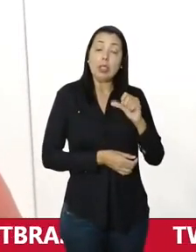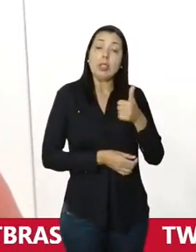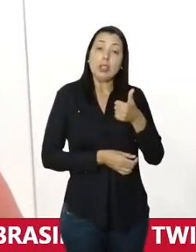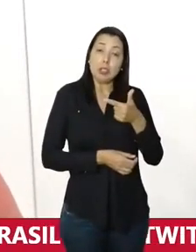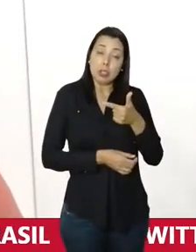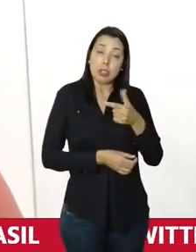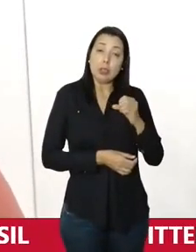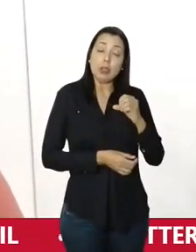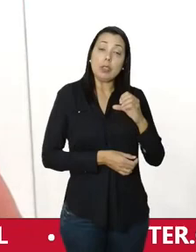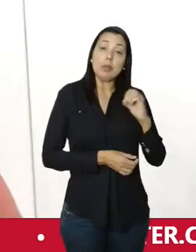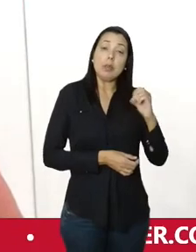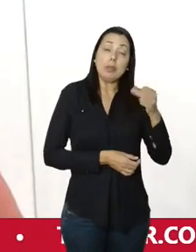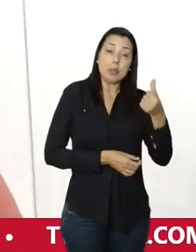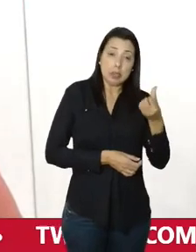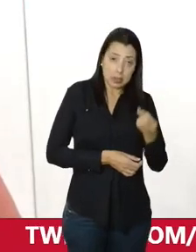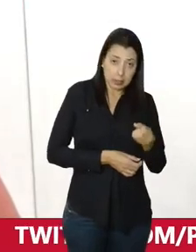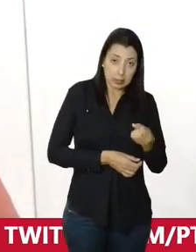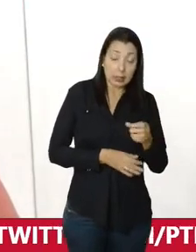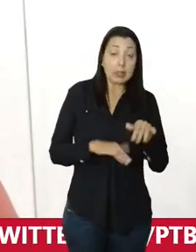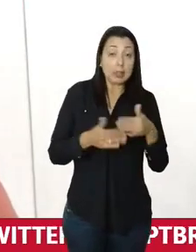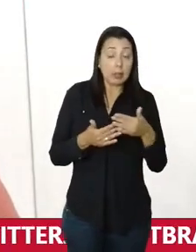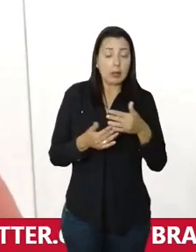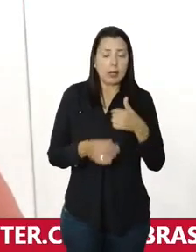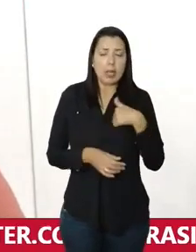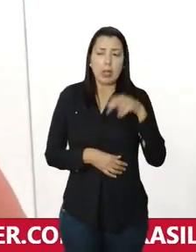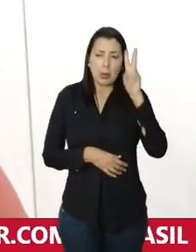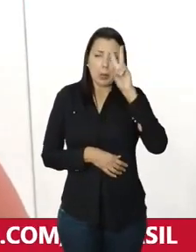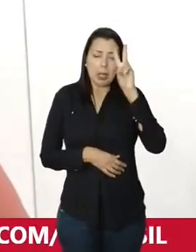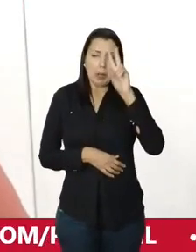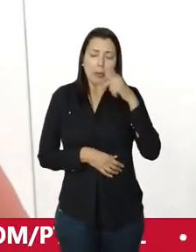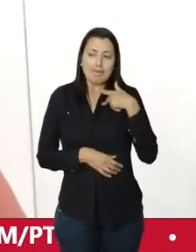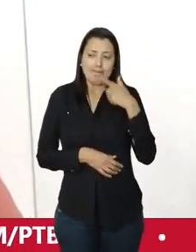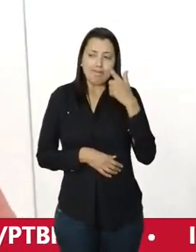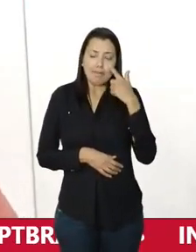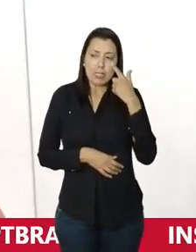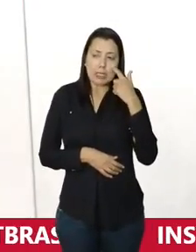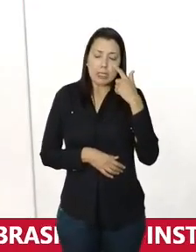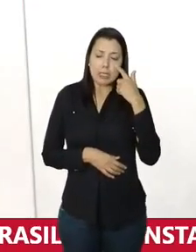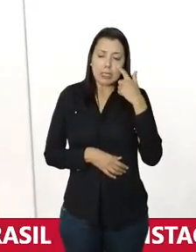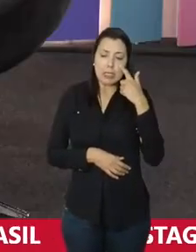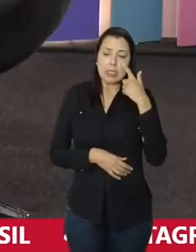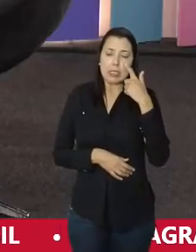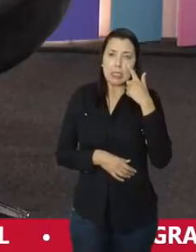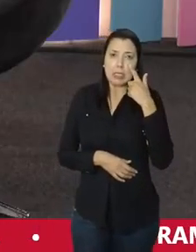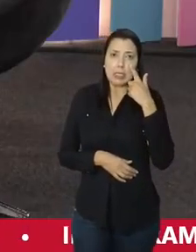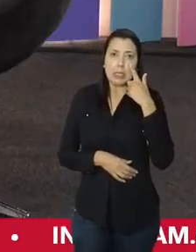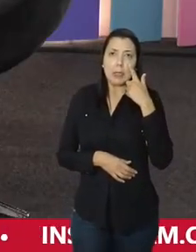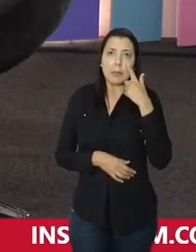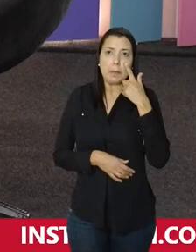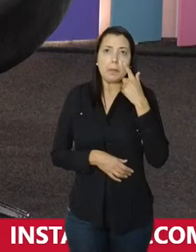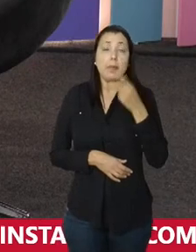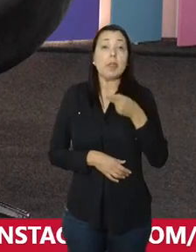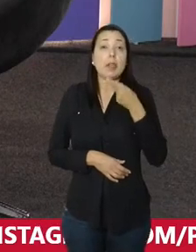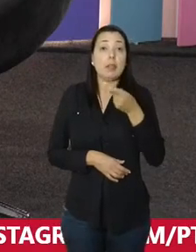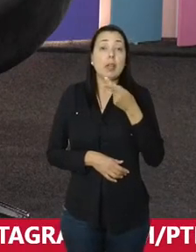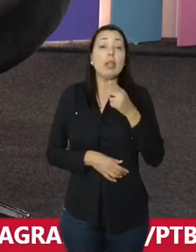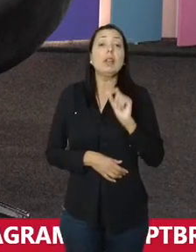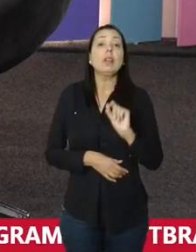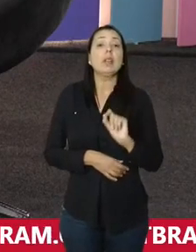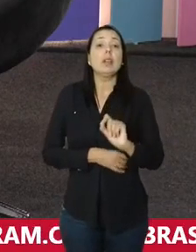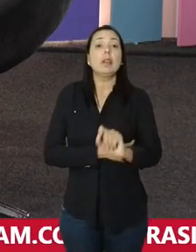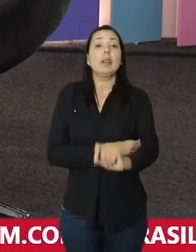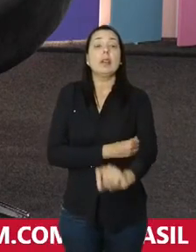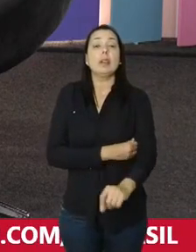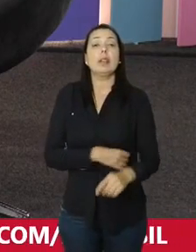2016. Eu lembro, Mariana, eu estava aqui exatamente olhando, exatamente a fala que eu fiz